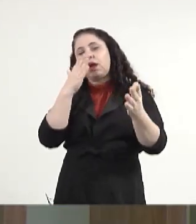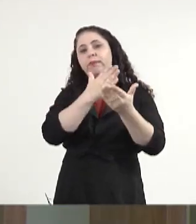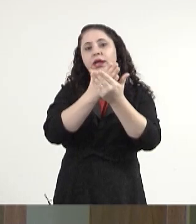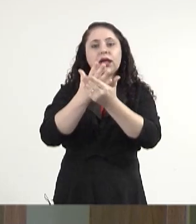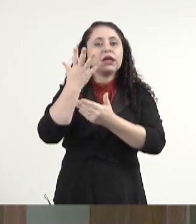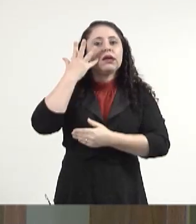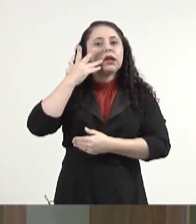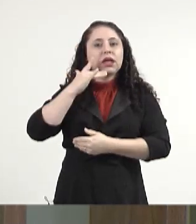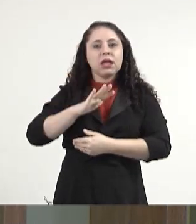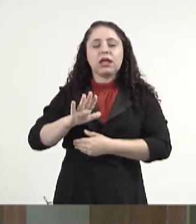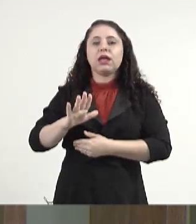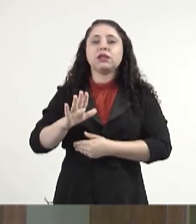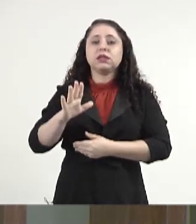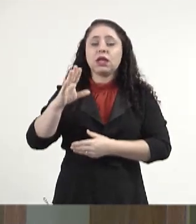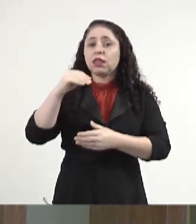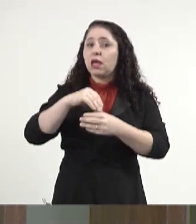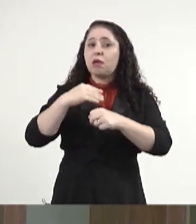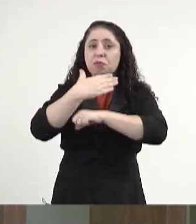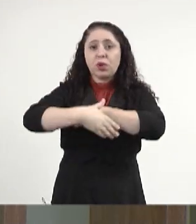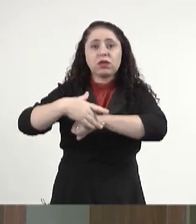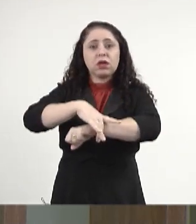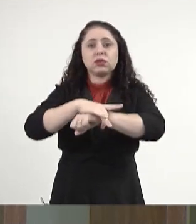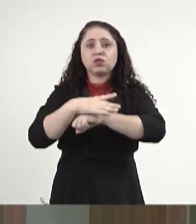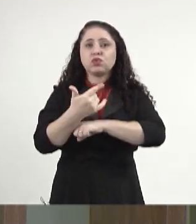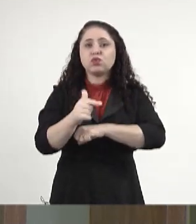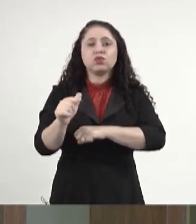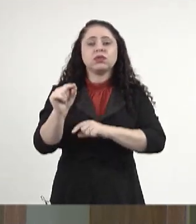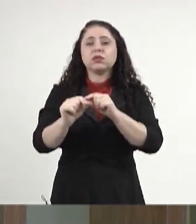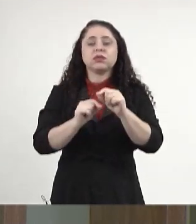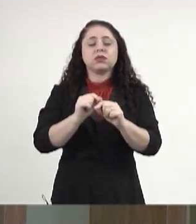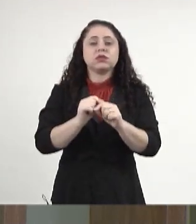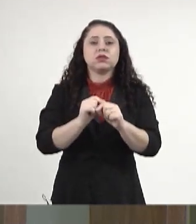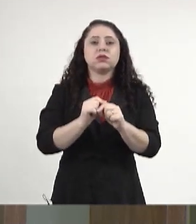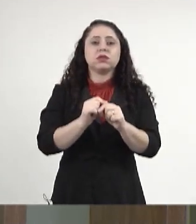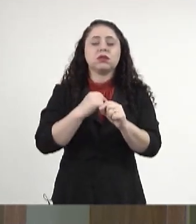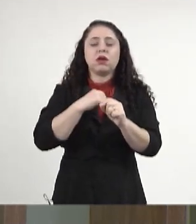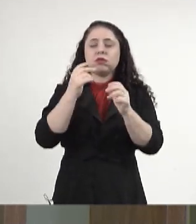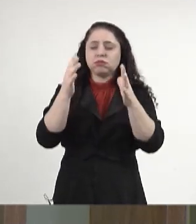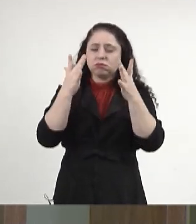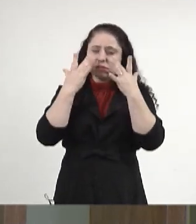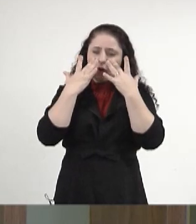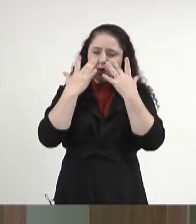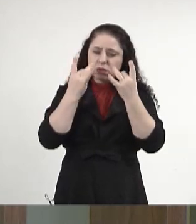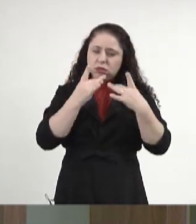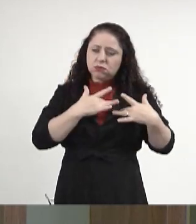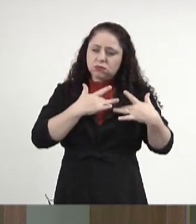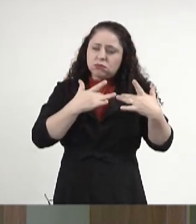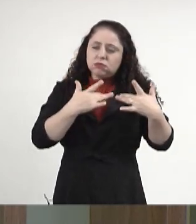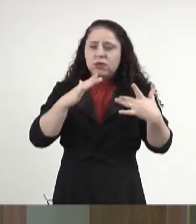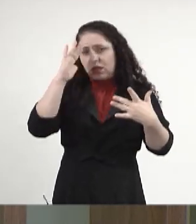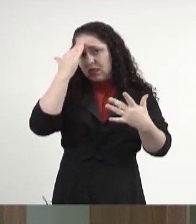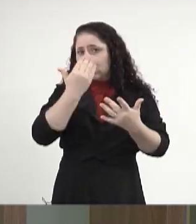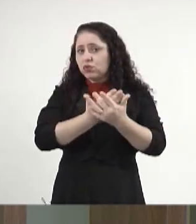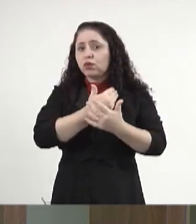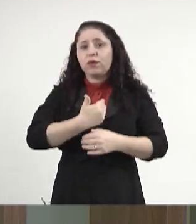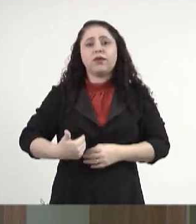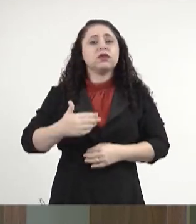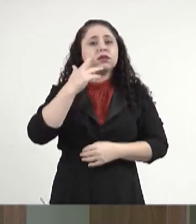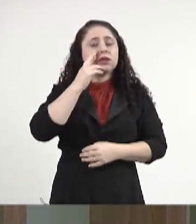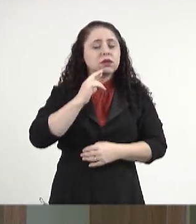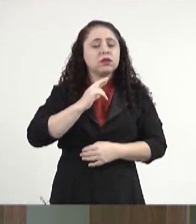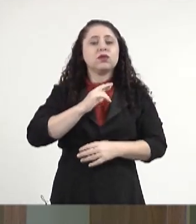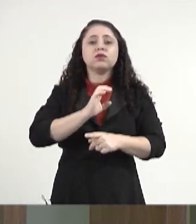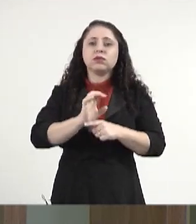temos aí crianças que estão desprotegidas, e eu tenho um olhar de sensibilidade para isso, e eu creio também que o nosso governador do